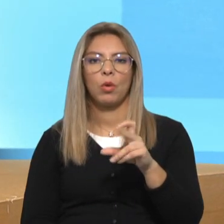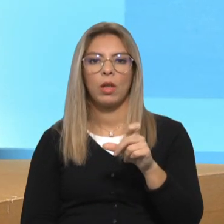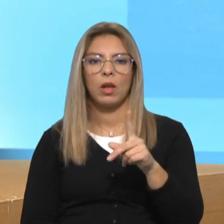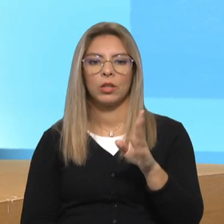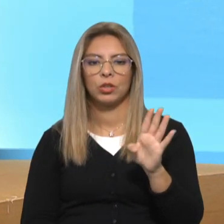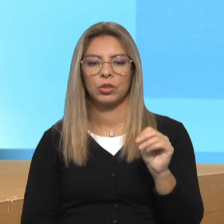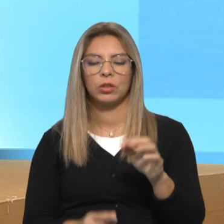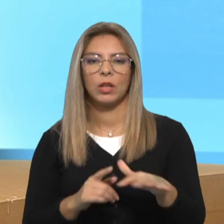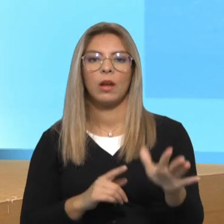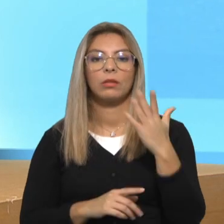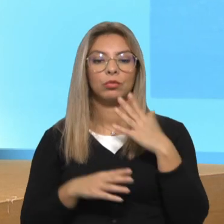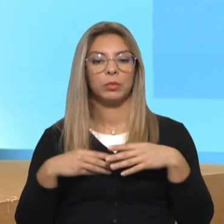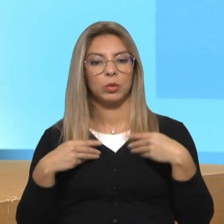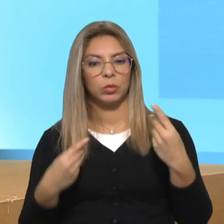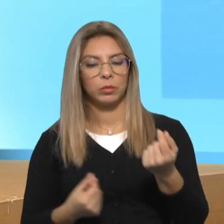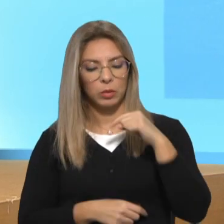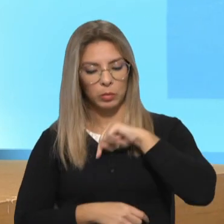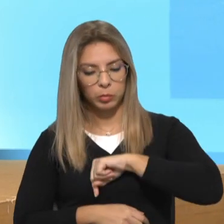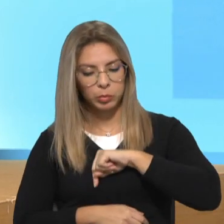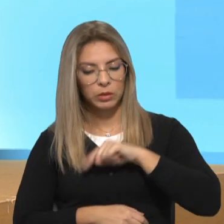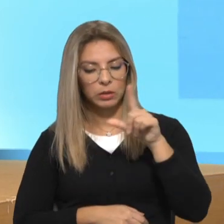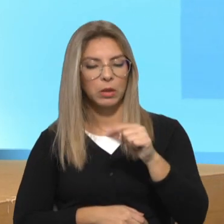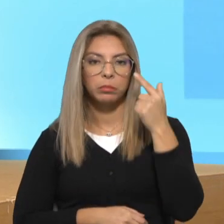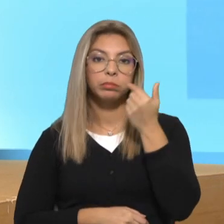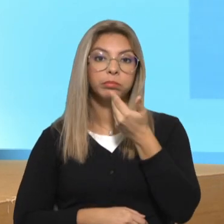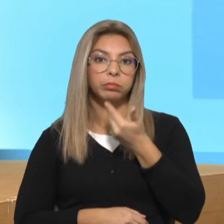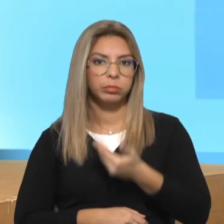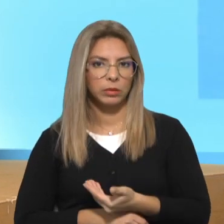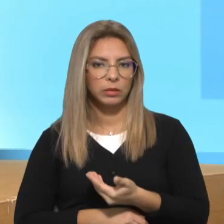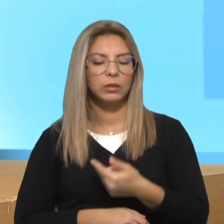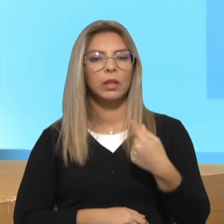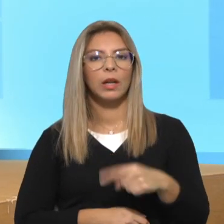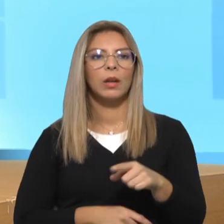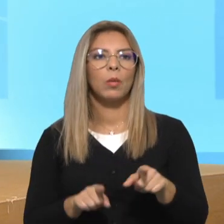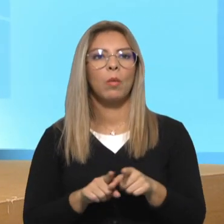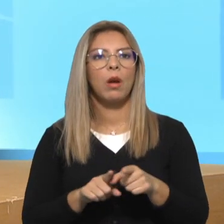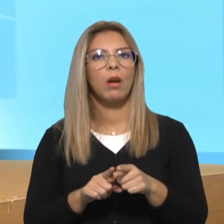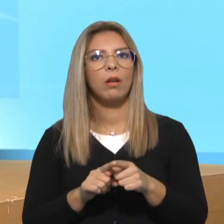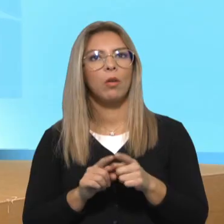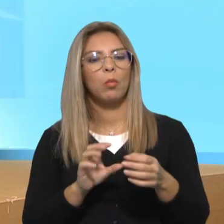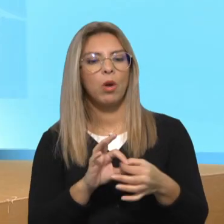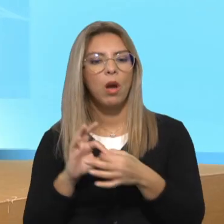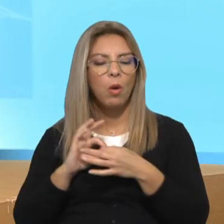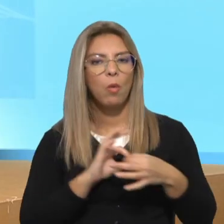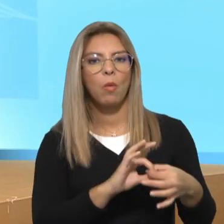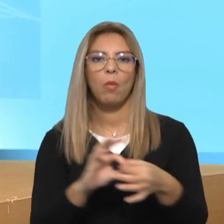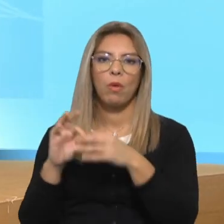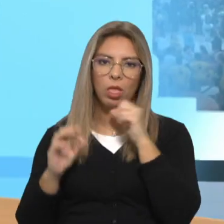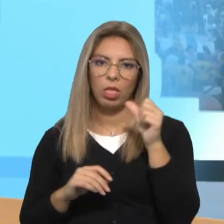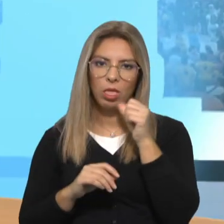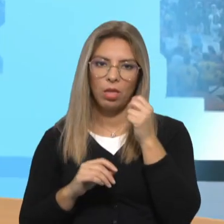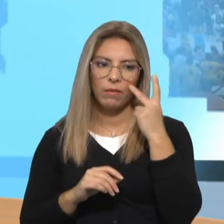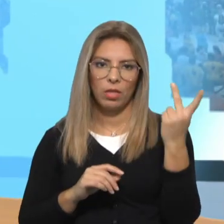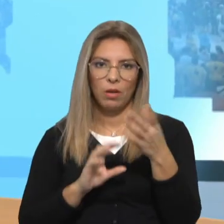e na nossa espiritualidade existe muito esta questão da comunhão, portanto, o viver em comunhão, não é?